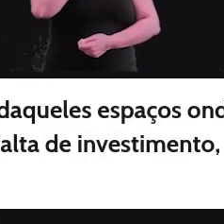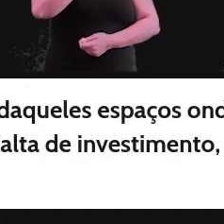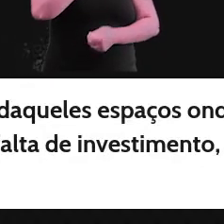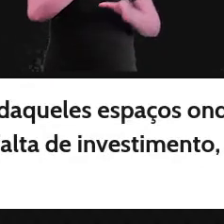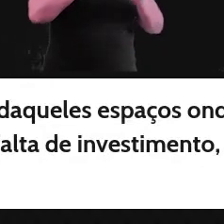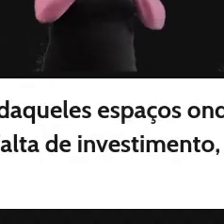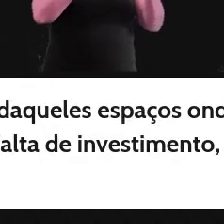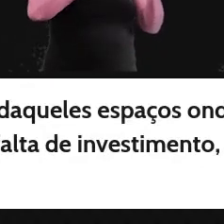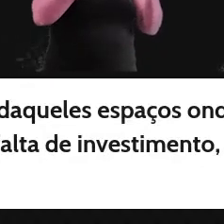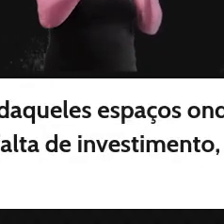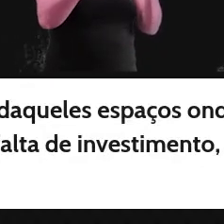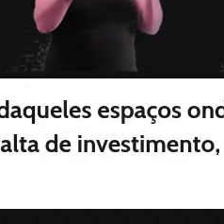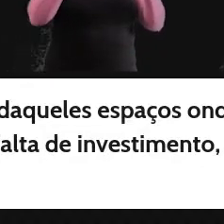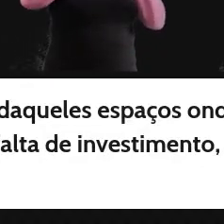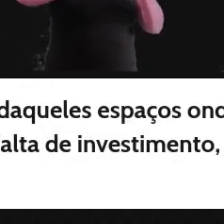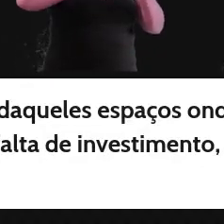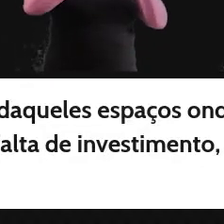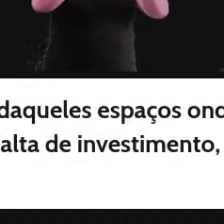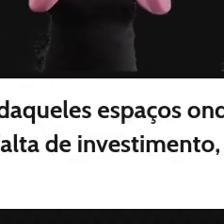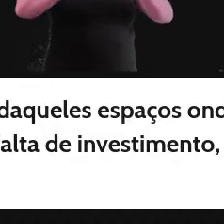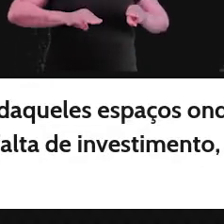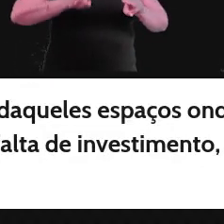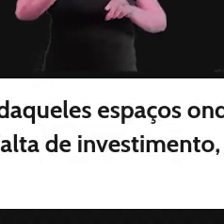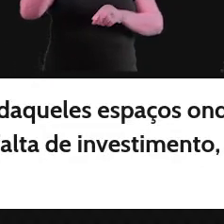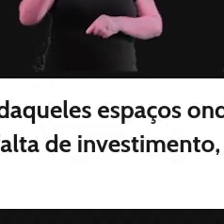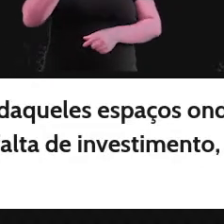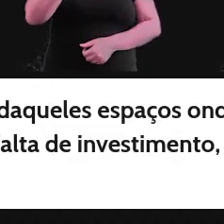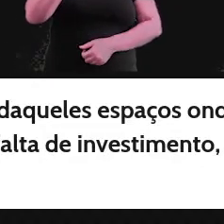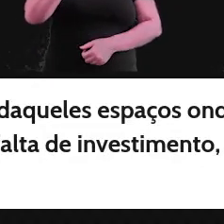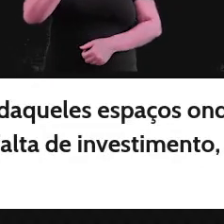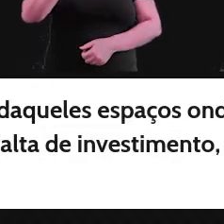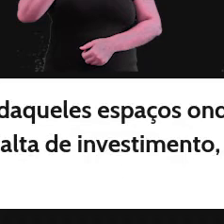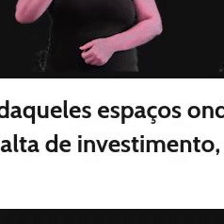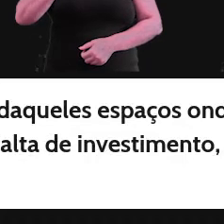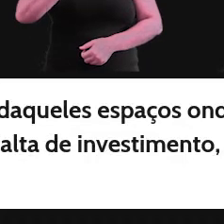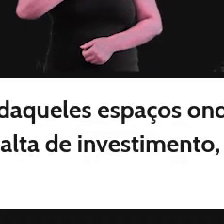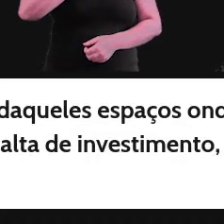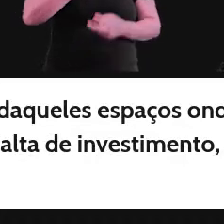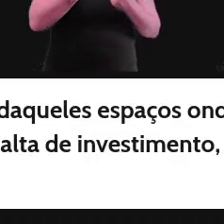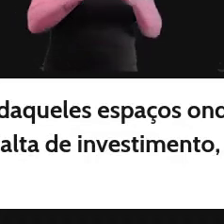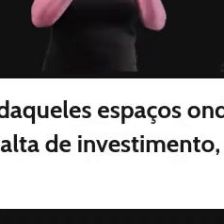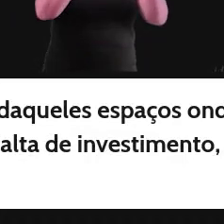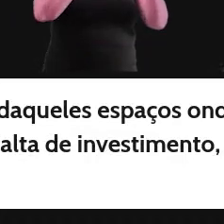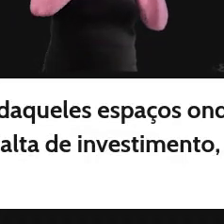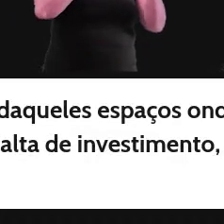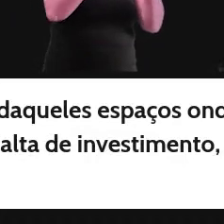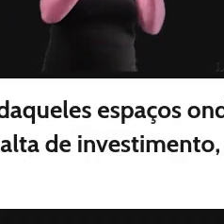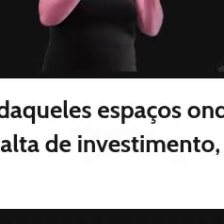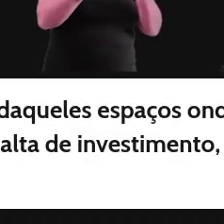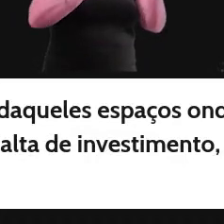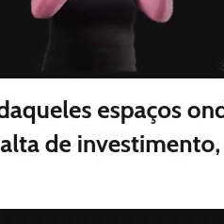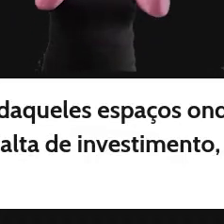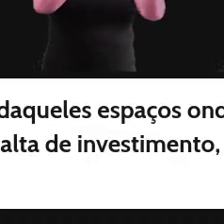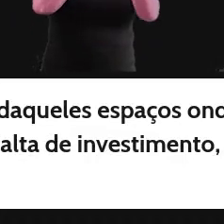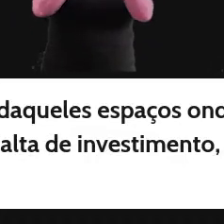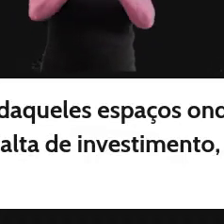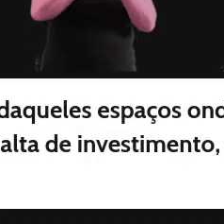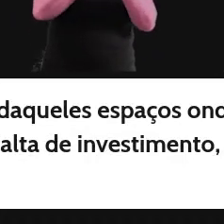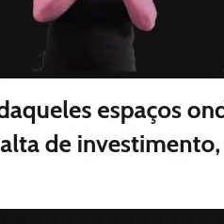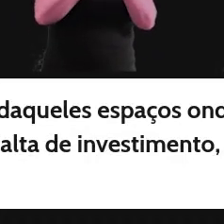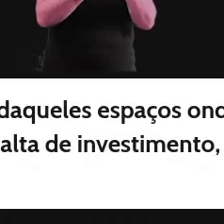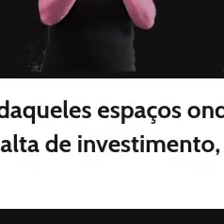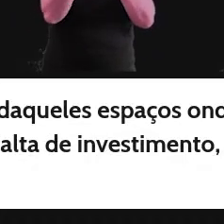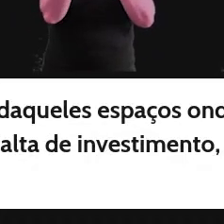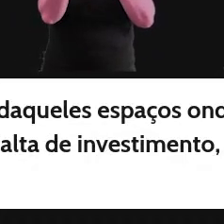exposição, uma parceria com o Museu de Ciências da Terra, que tem peças de valor científico e valor financeiro